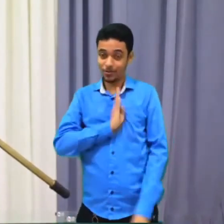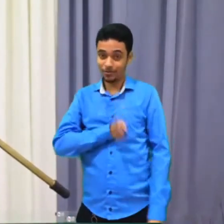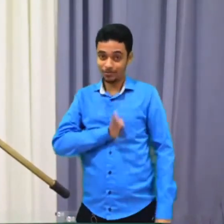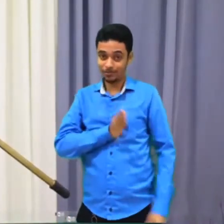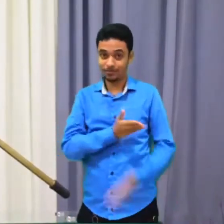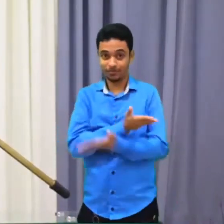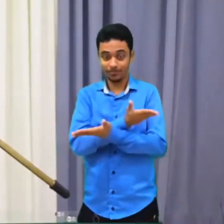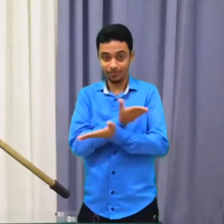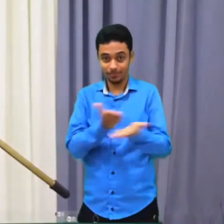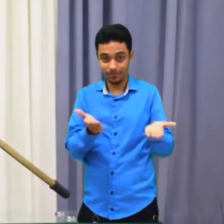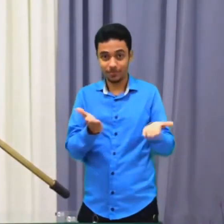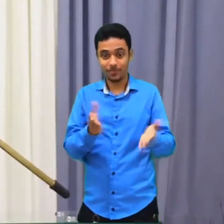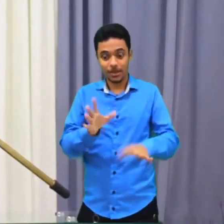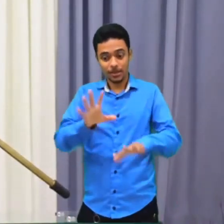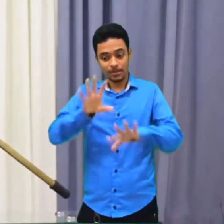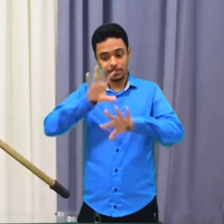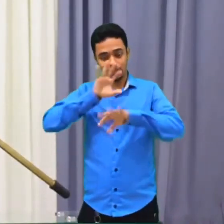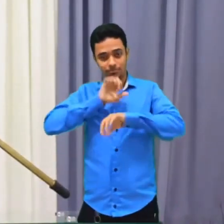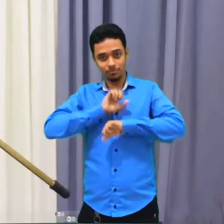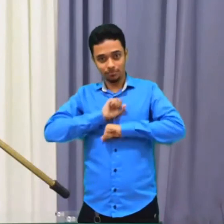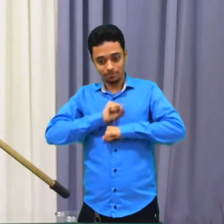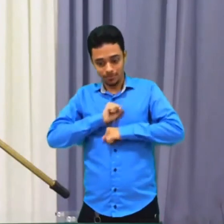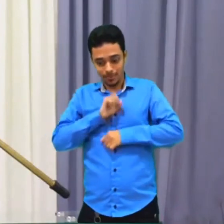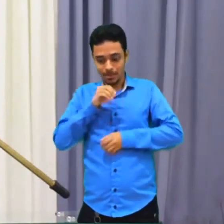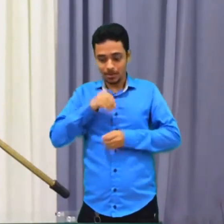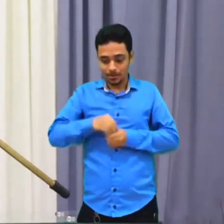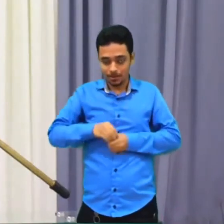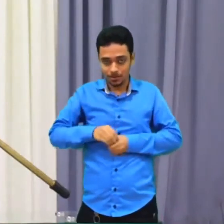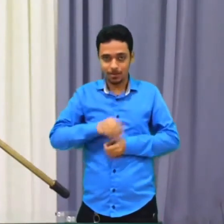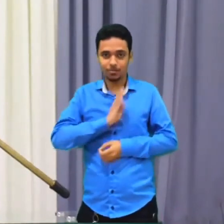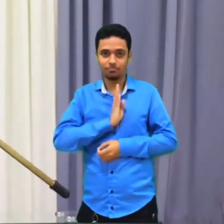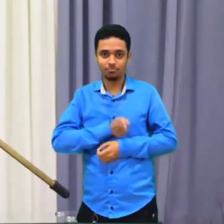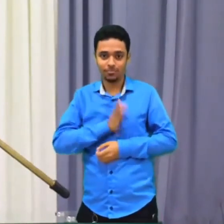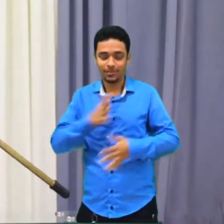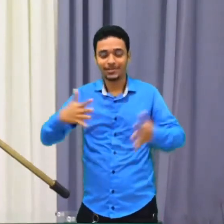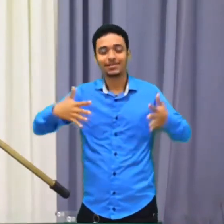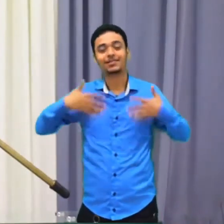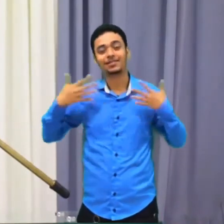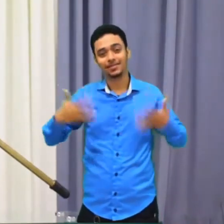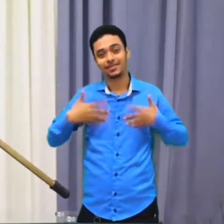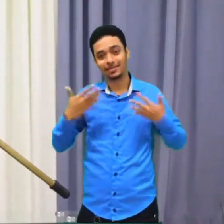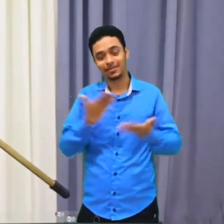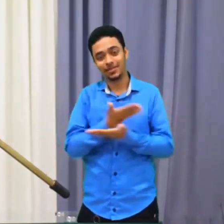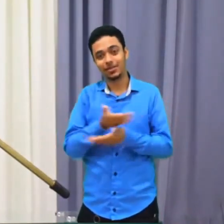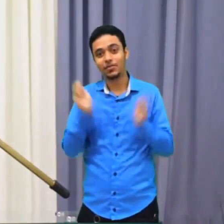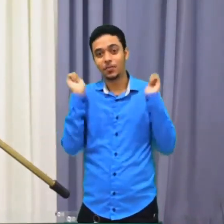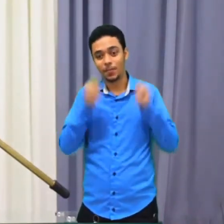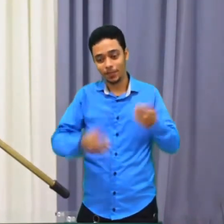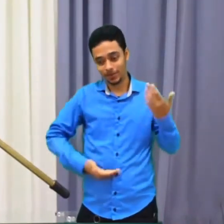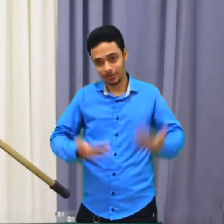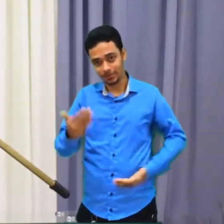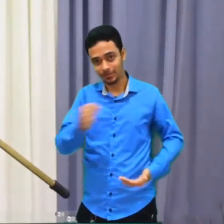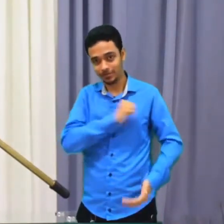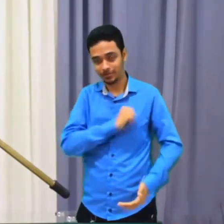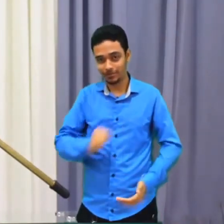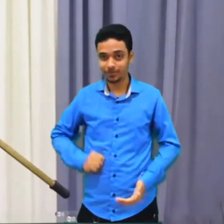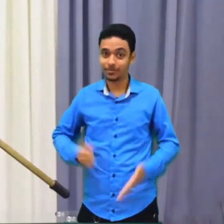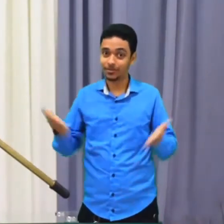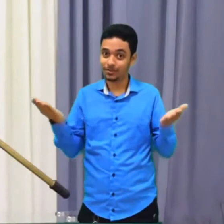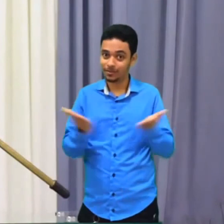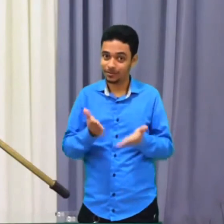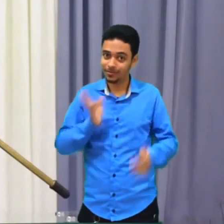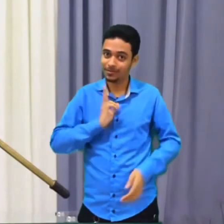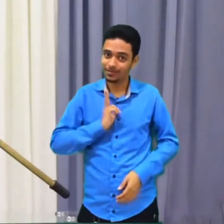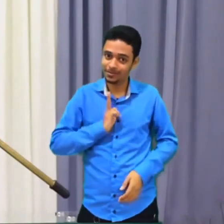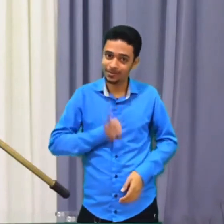que você a receba em seu coração e com alegria você possa servir ao Senhor hoje